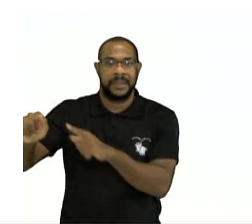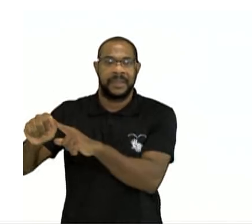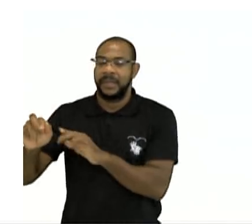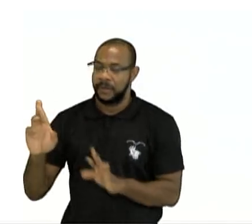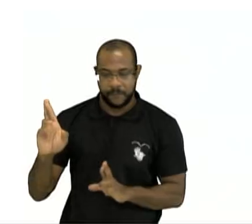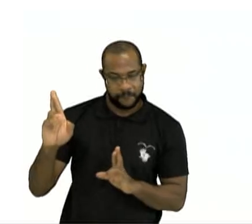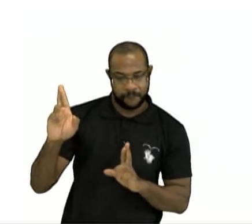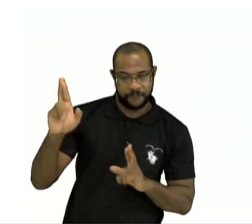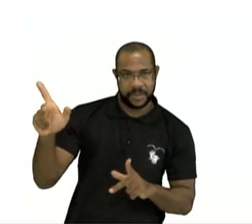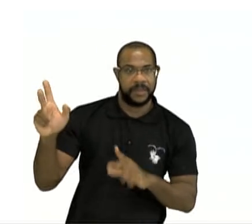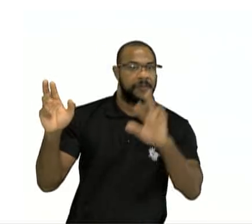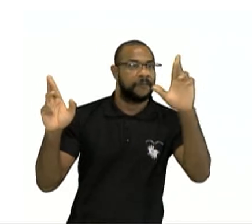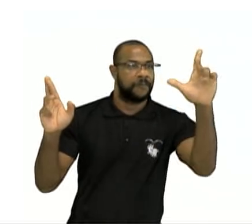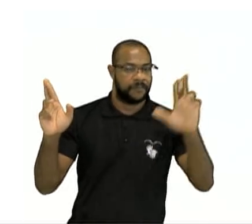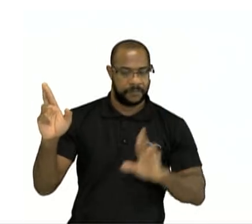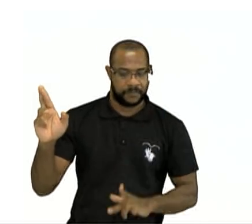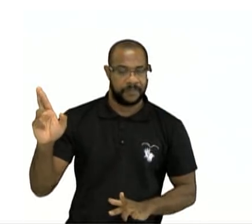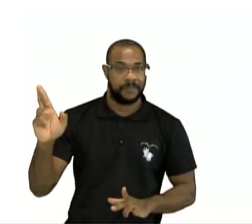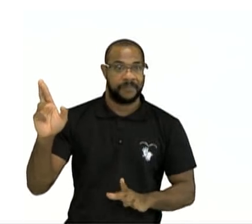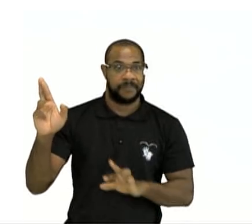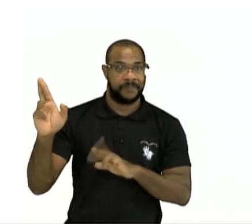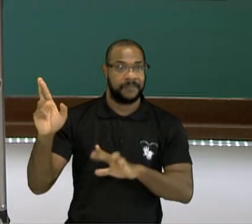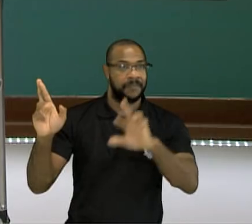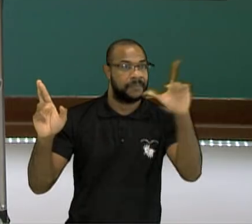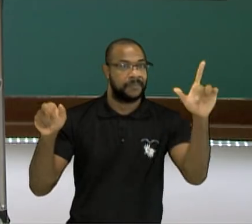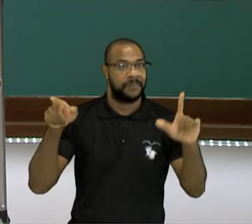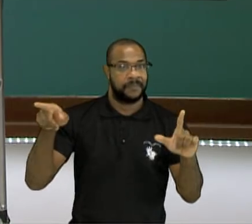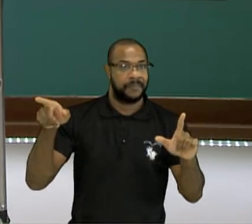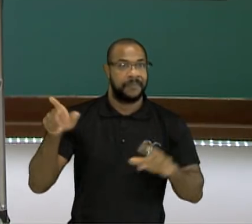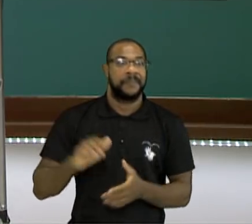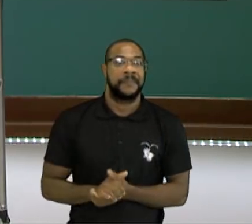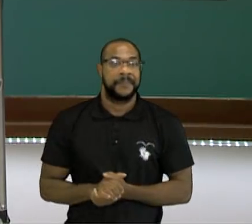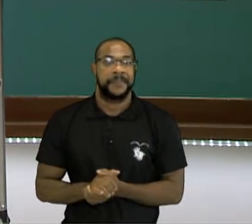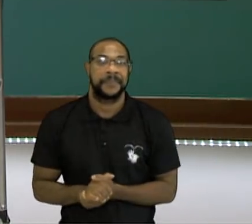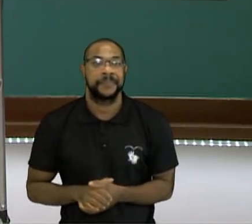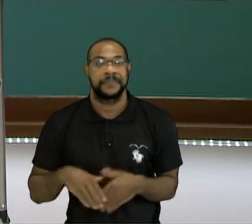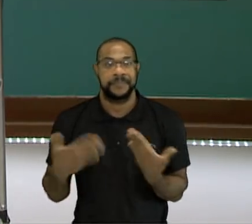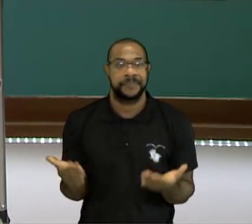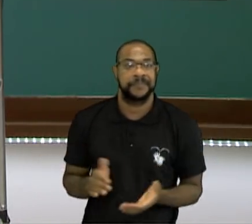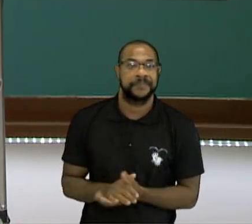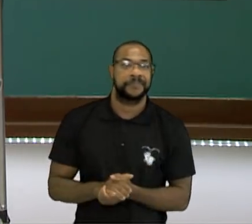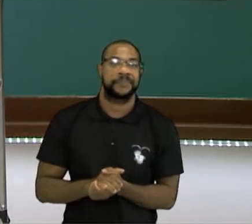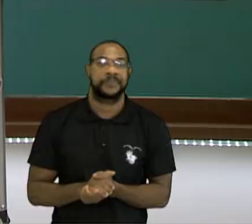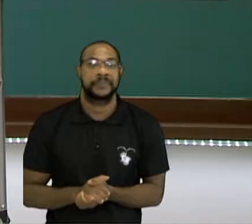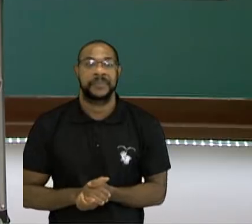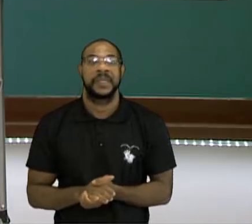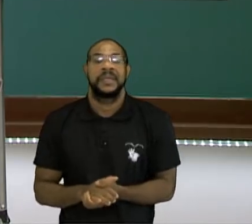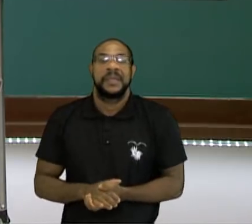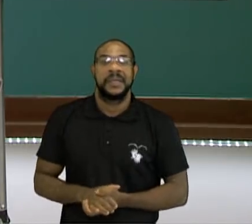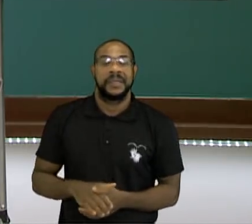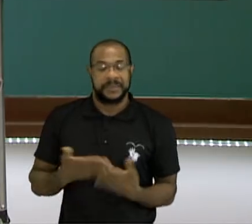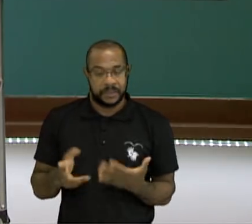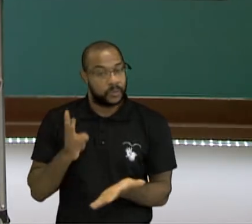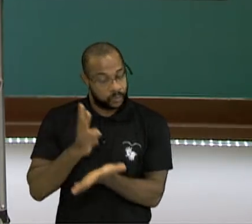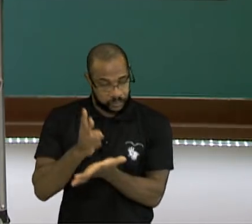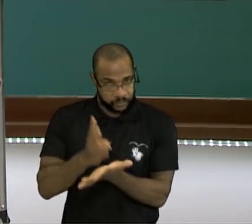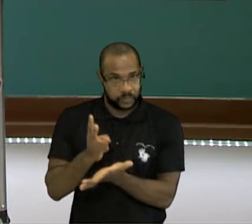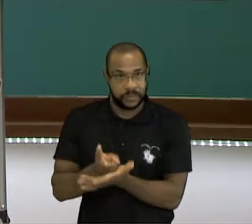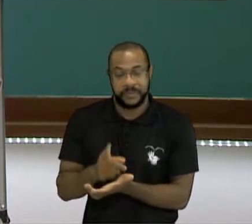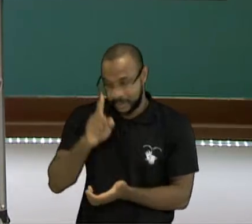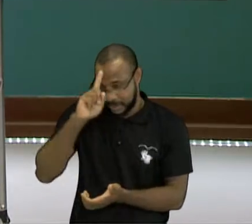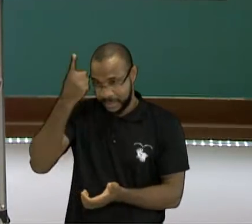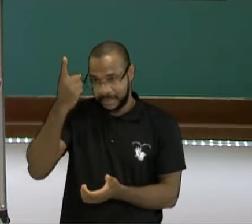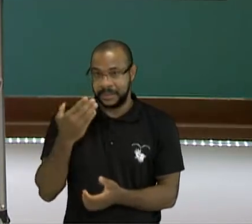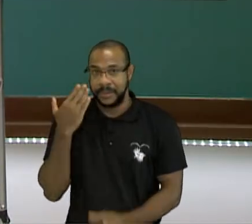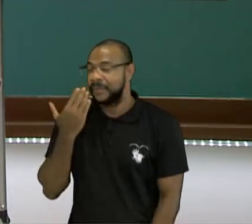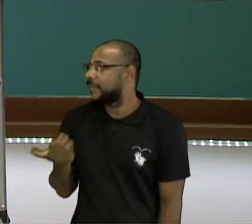diferentes das outras duas paisagens que nós apresentamos ali para vocês. Ainda dentro dessa ideia de diversidade de paisagens. E